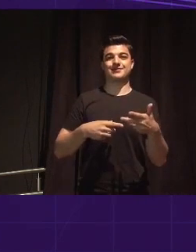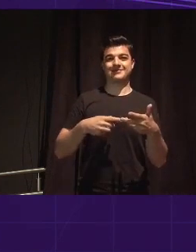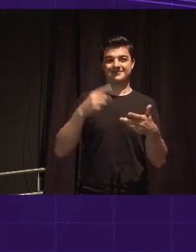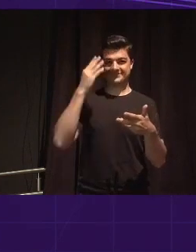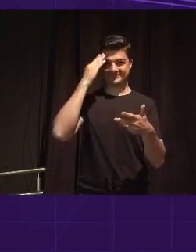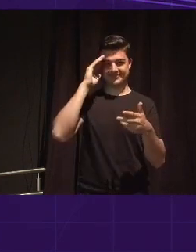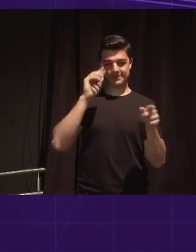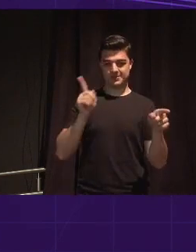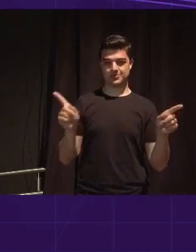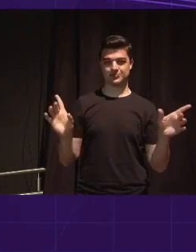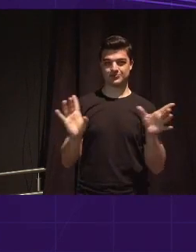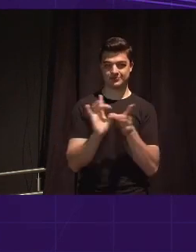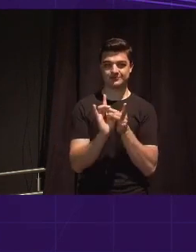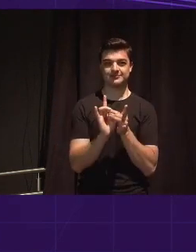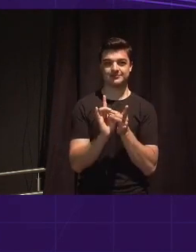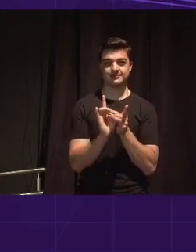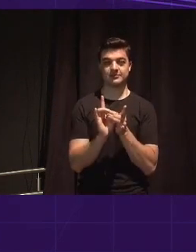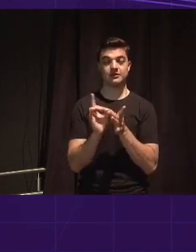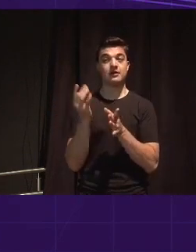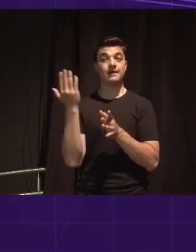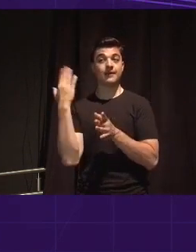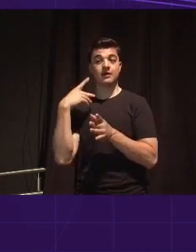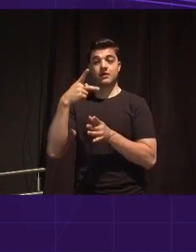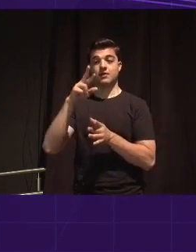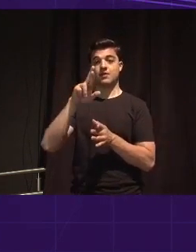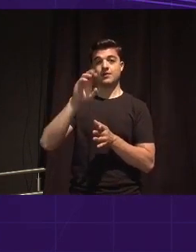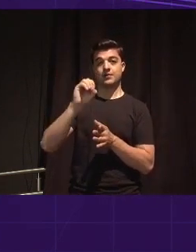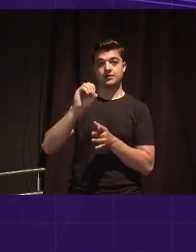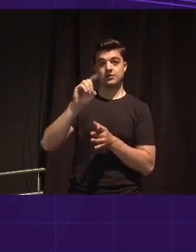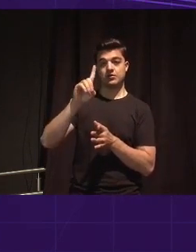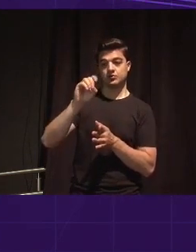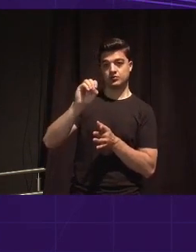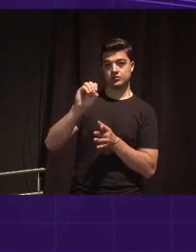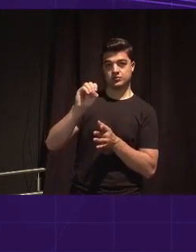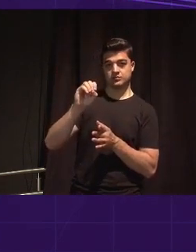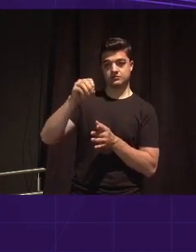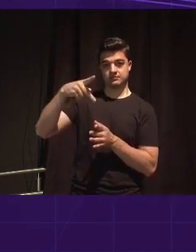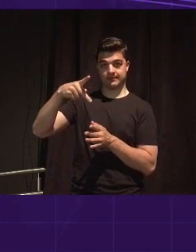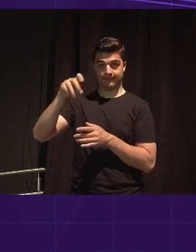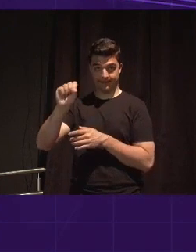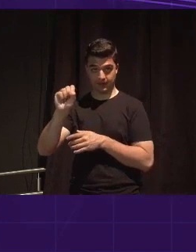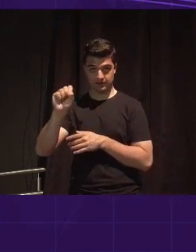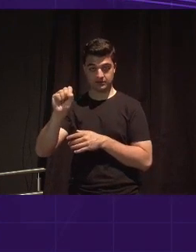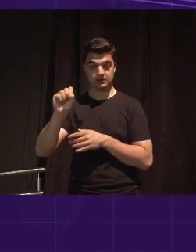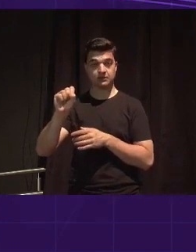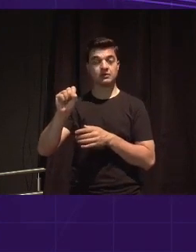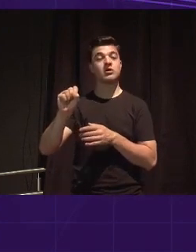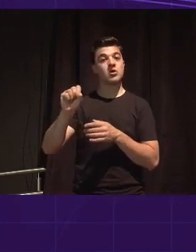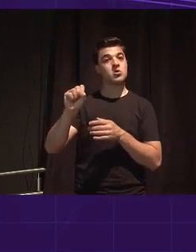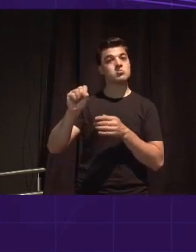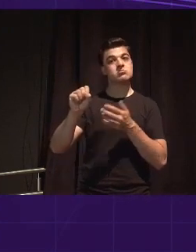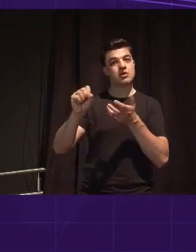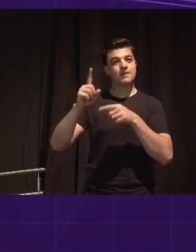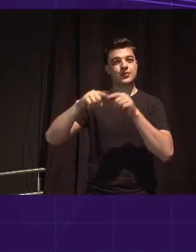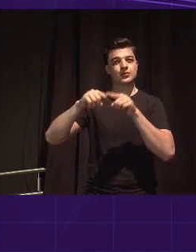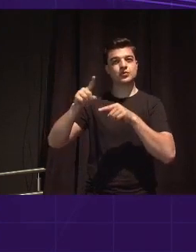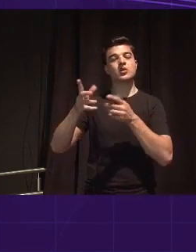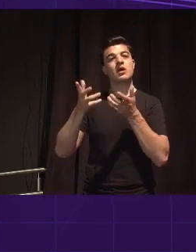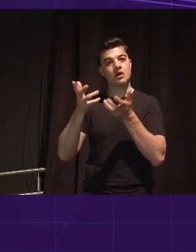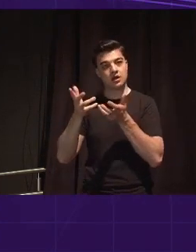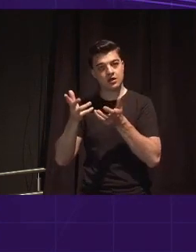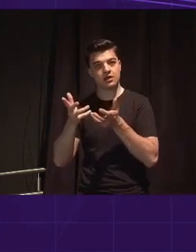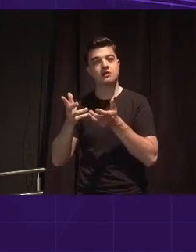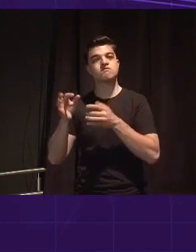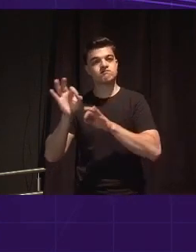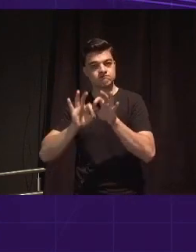missão. E existia uma dor que o Product Ops estava sendo visto para resolver. Então, vamos unir e trabalhar nisso juntos? Ah, mas ninguém faz, não